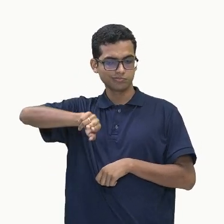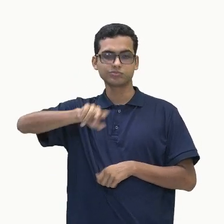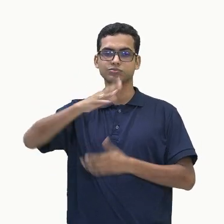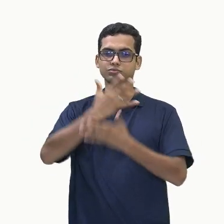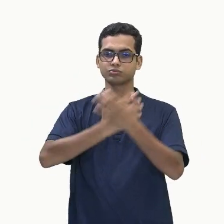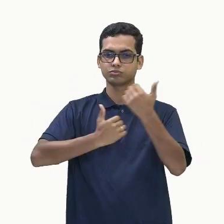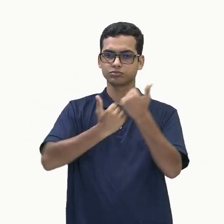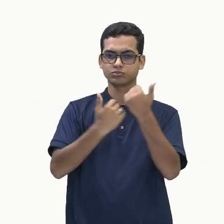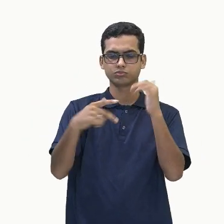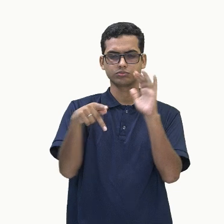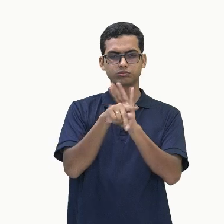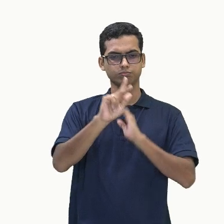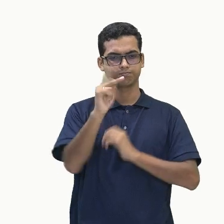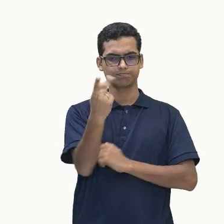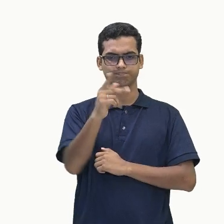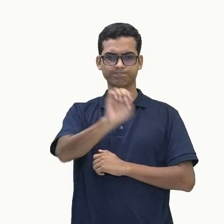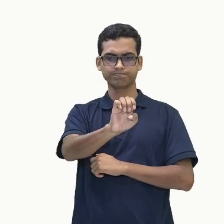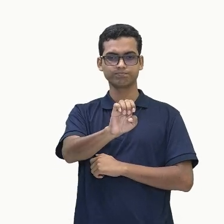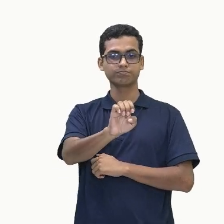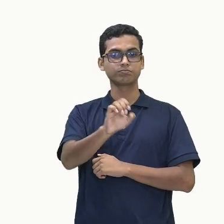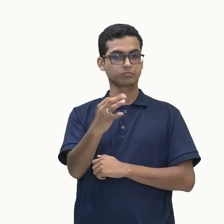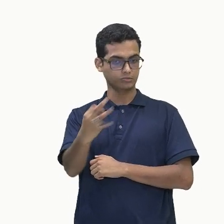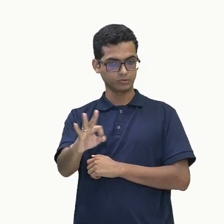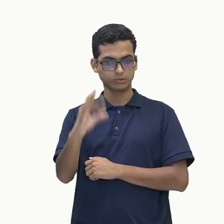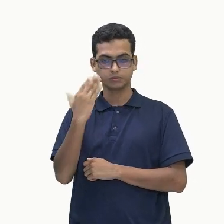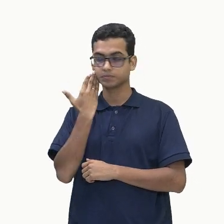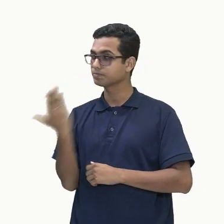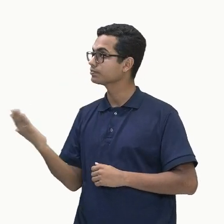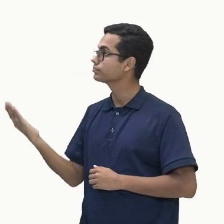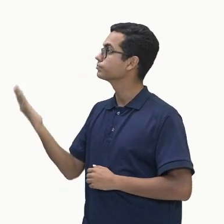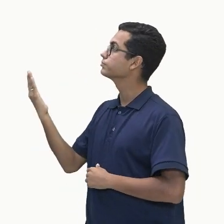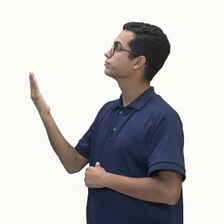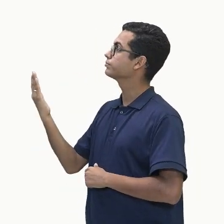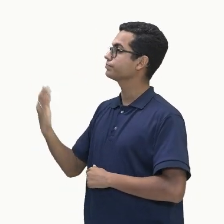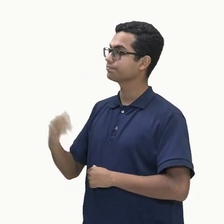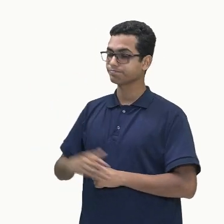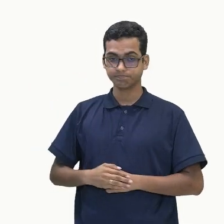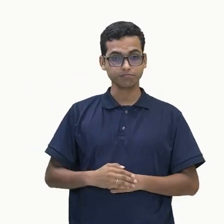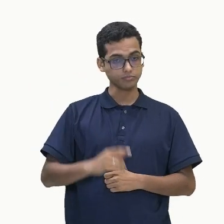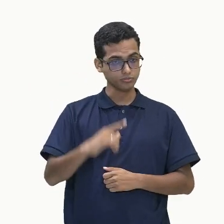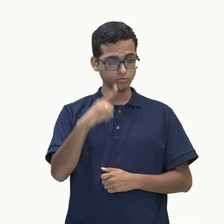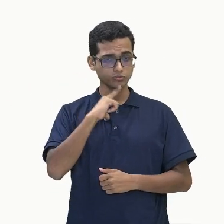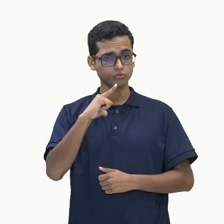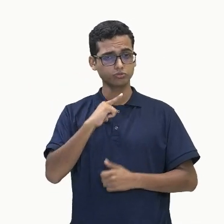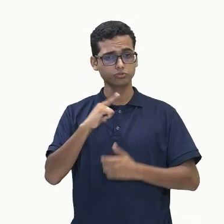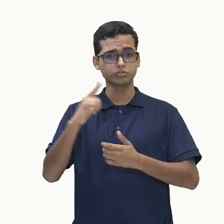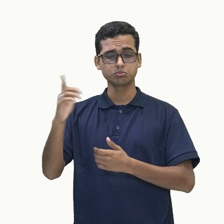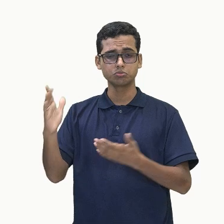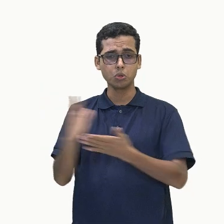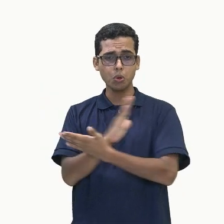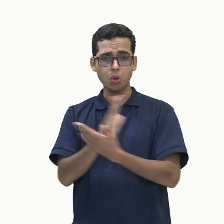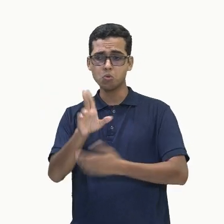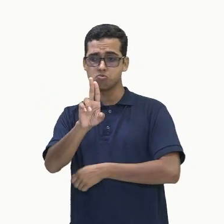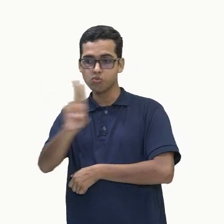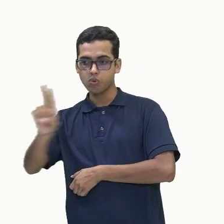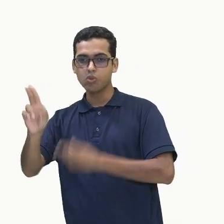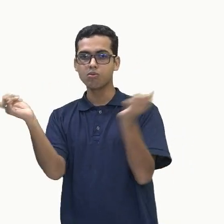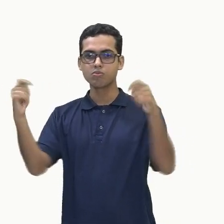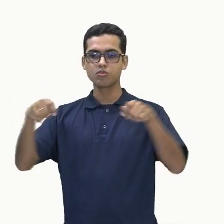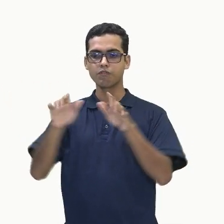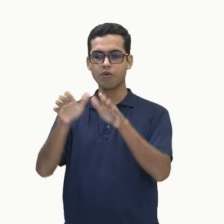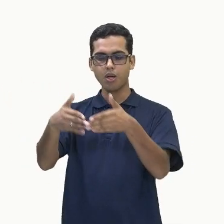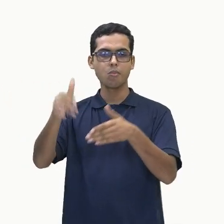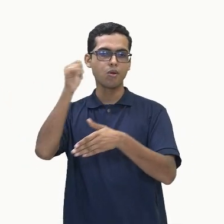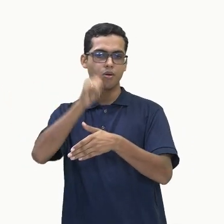ok? Não esqueçam disso. Existem alguns nomes, ok, que eles podem ser masculino ou